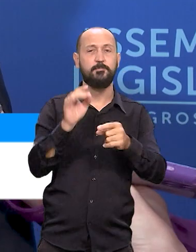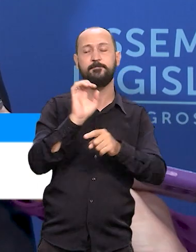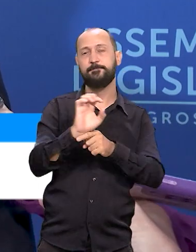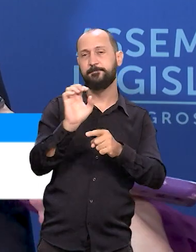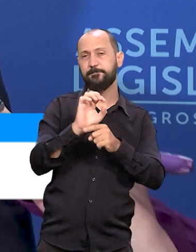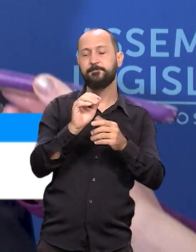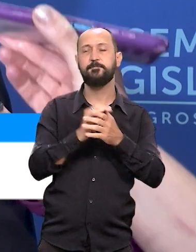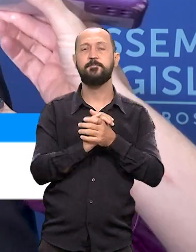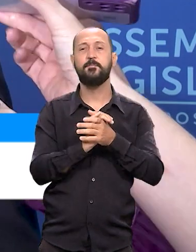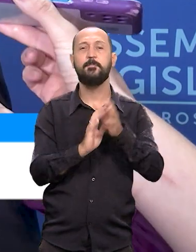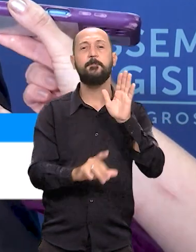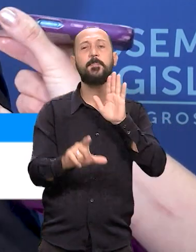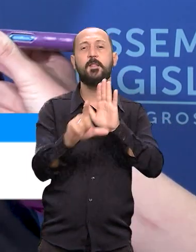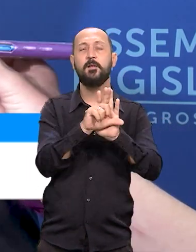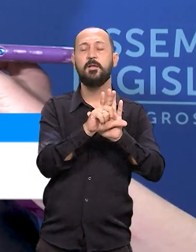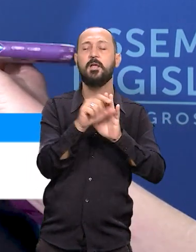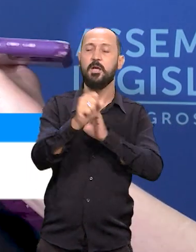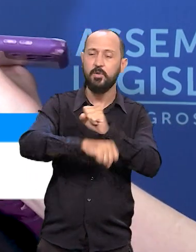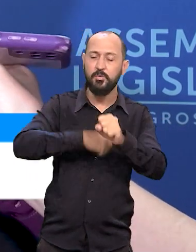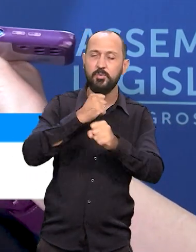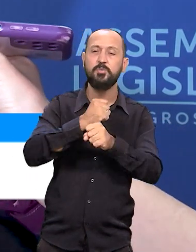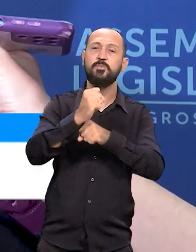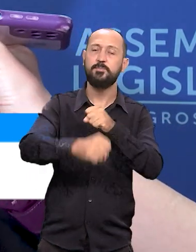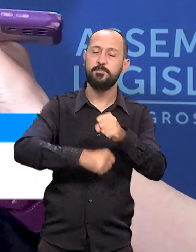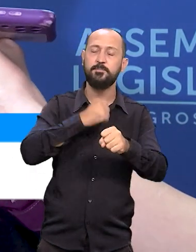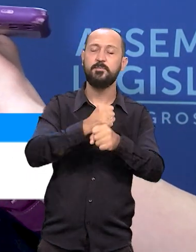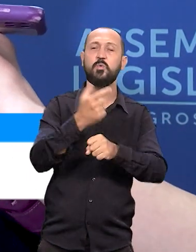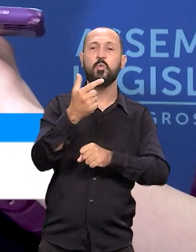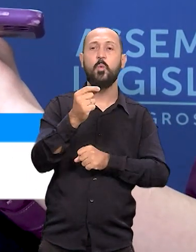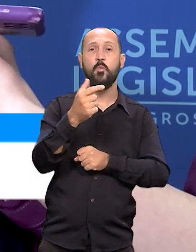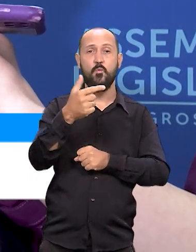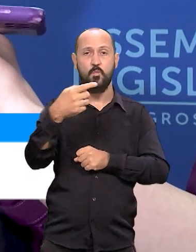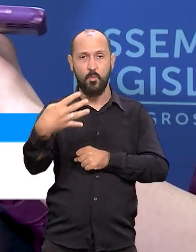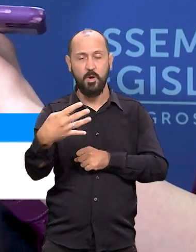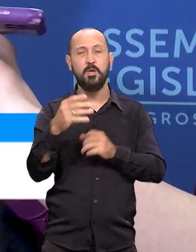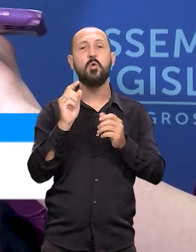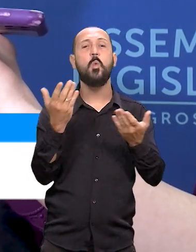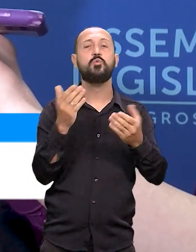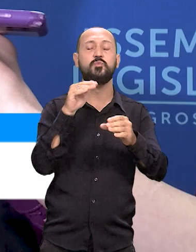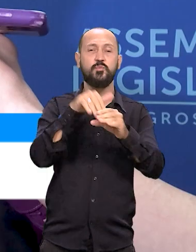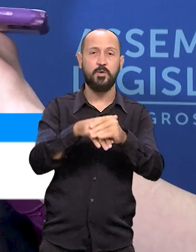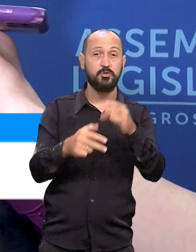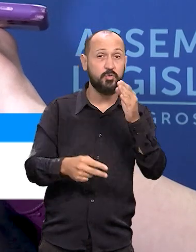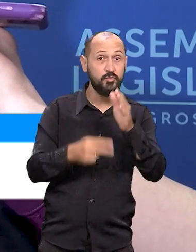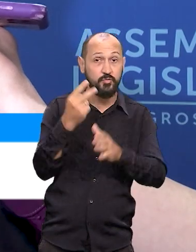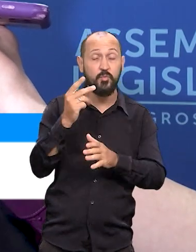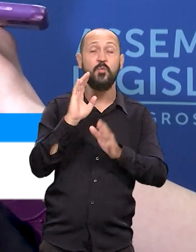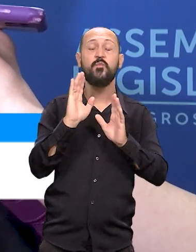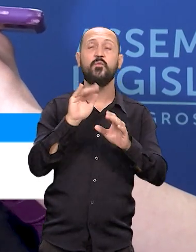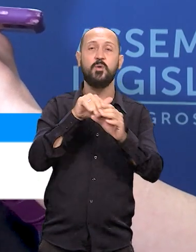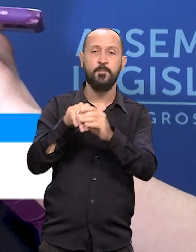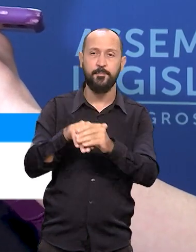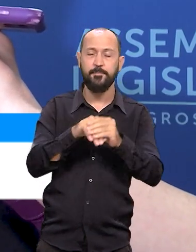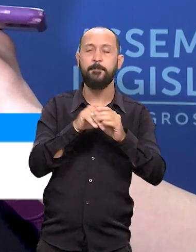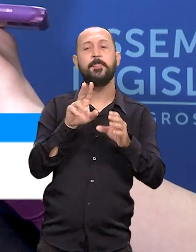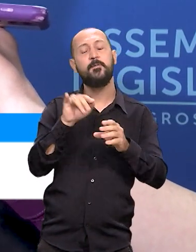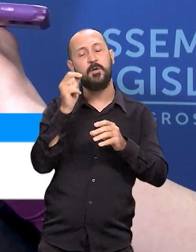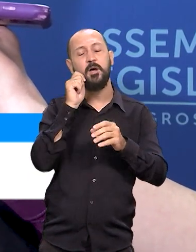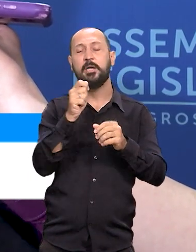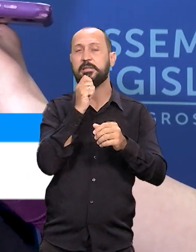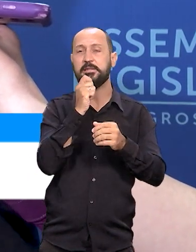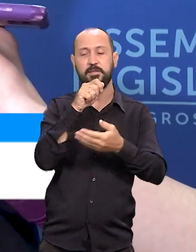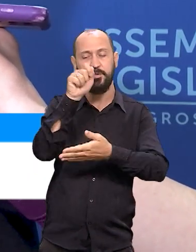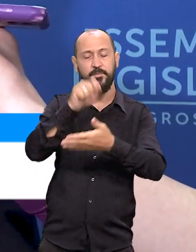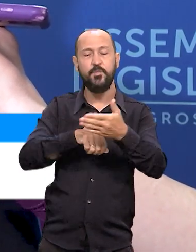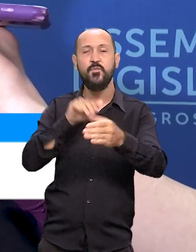lei orçamentária anual para o ano de 2024, que hoje nós votamos em segunda votação, vai ainda a uma terceira votação, que é